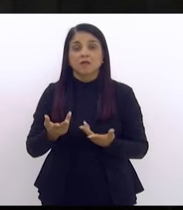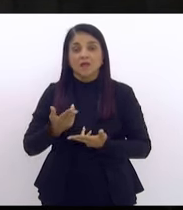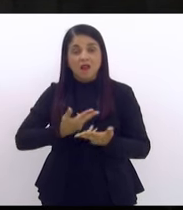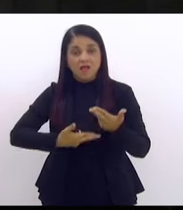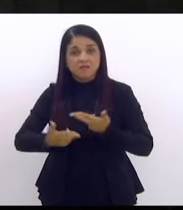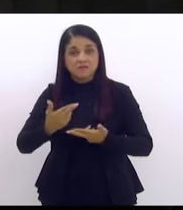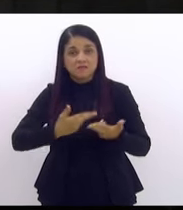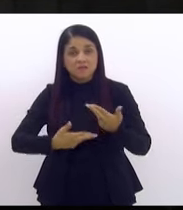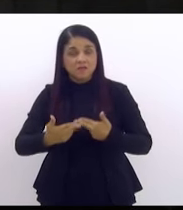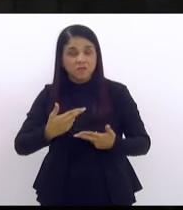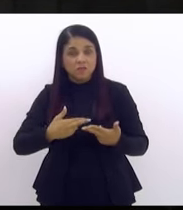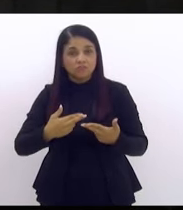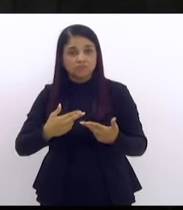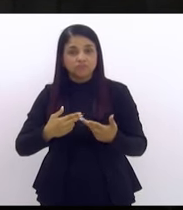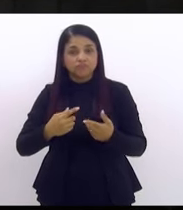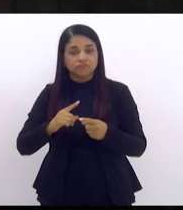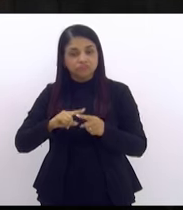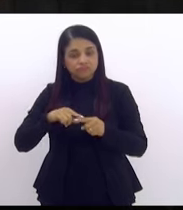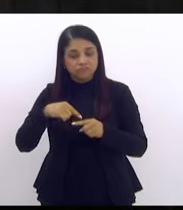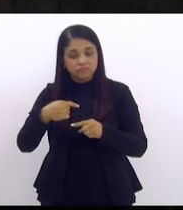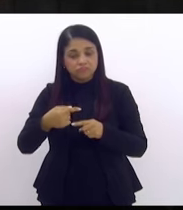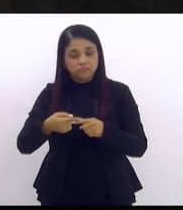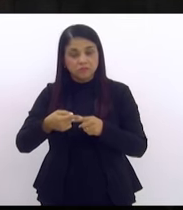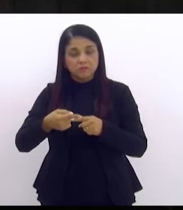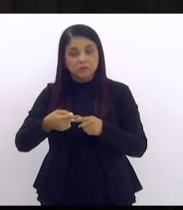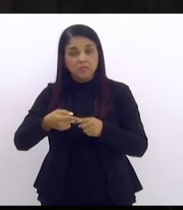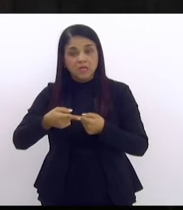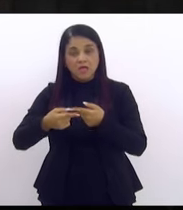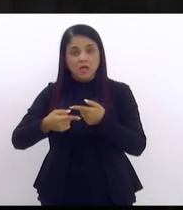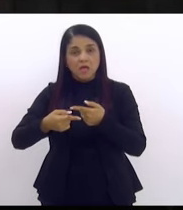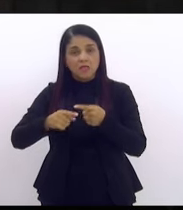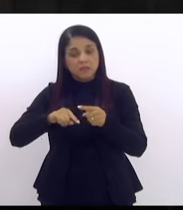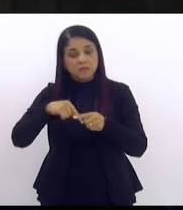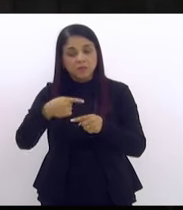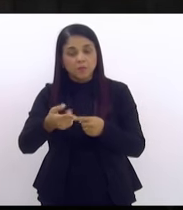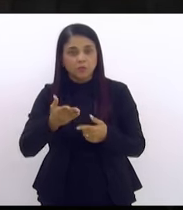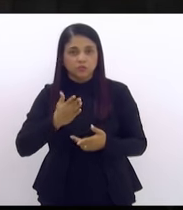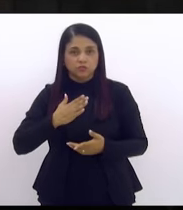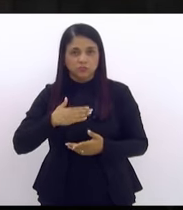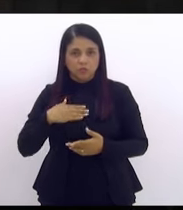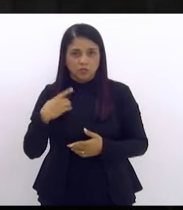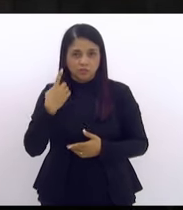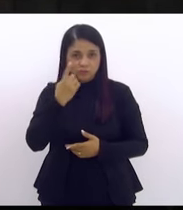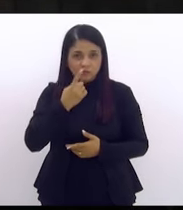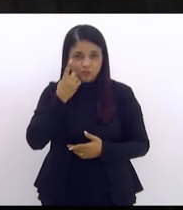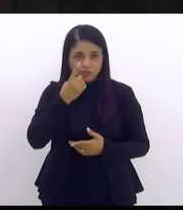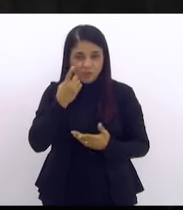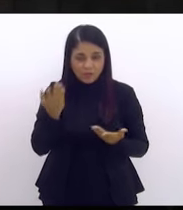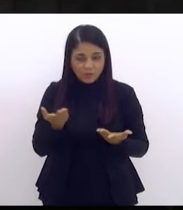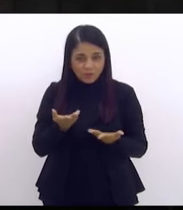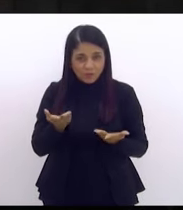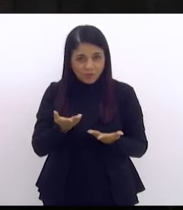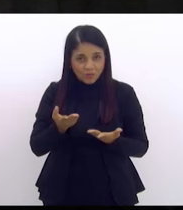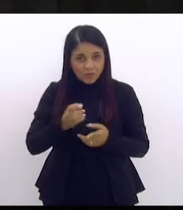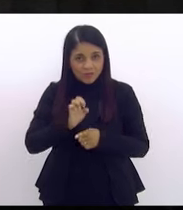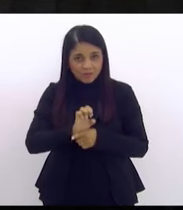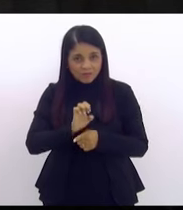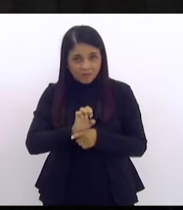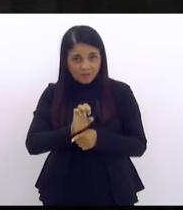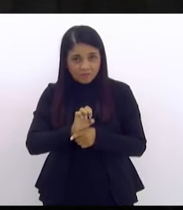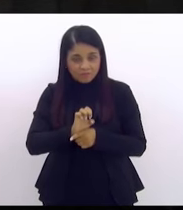com todos que virão depois da gente, ainda mais agora com o Estado dilacerado